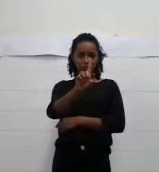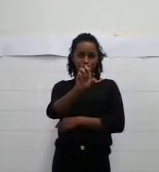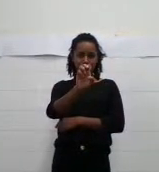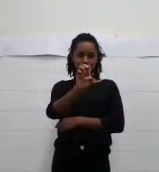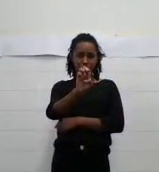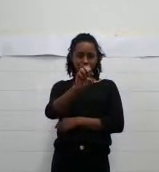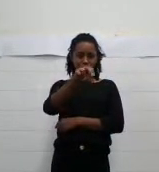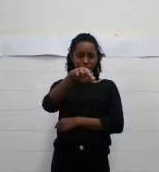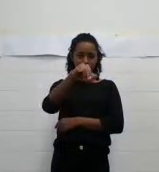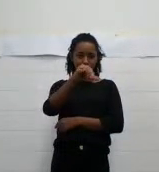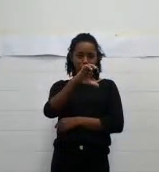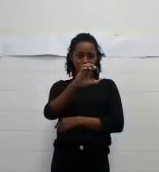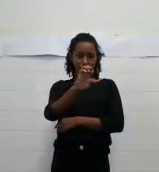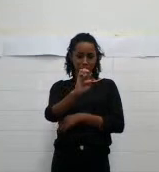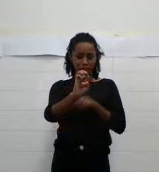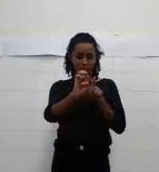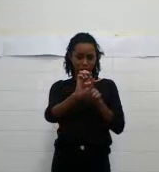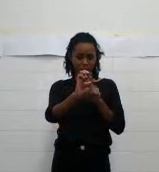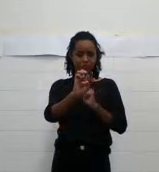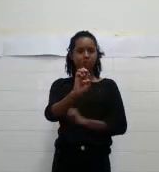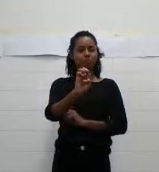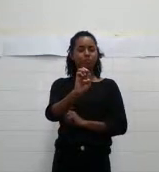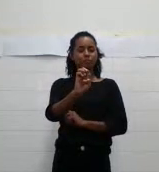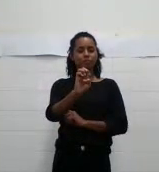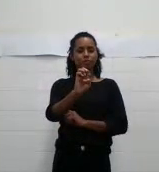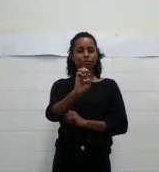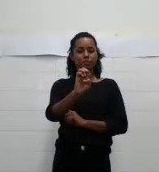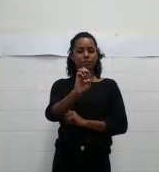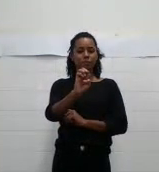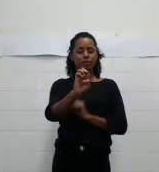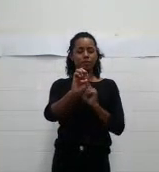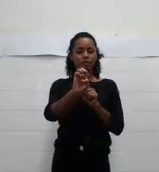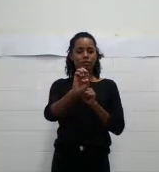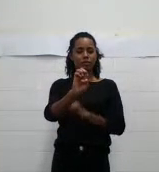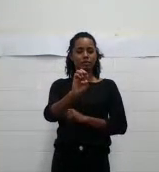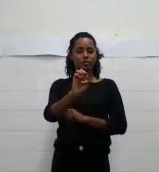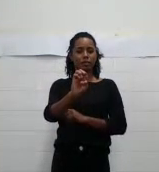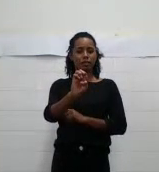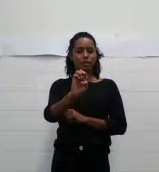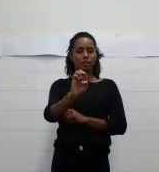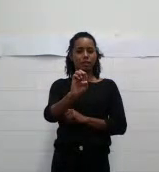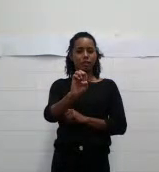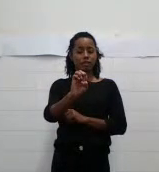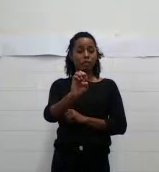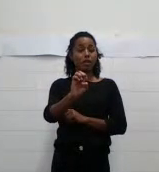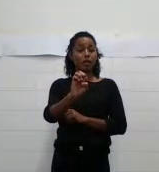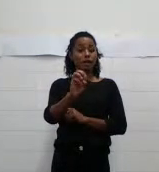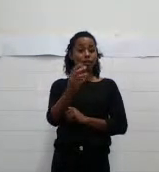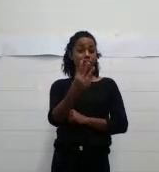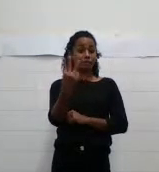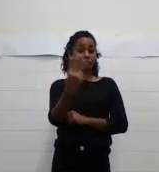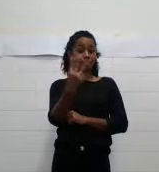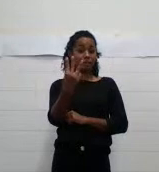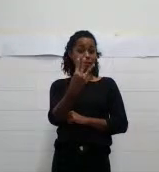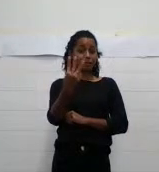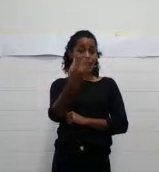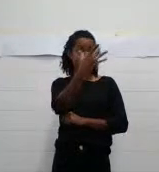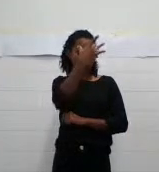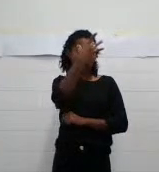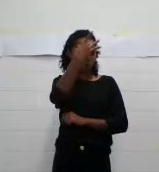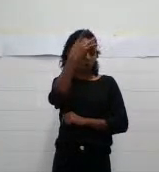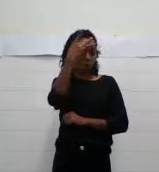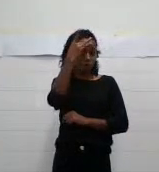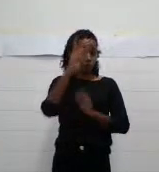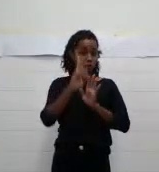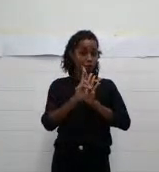que a Conceição Evaristo ocupa é a terceira acadêmica correspondente na Academia Sergipana